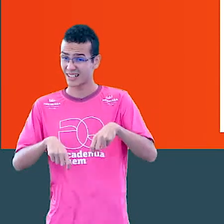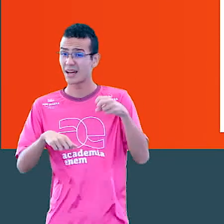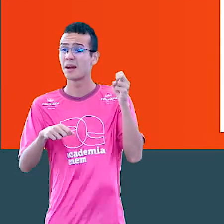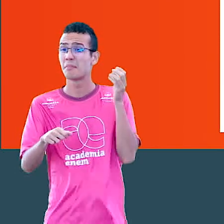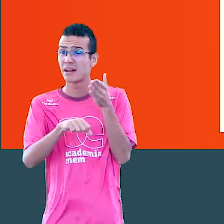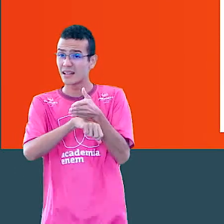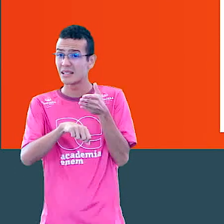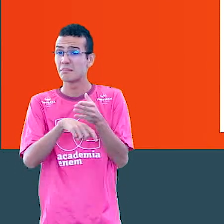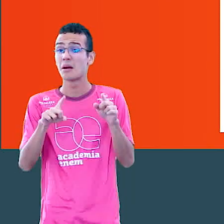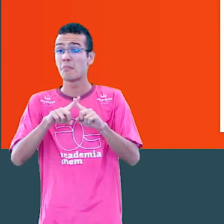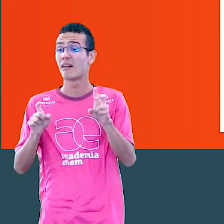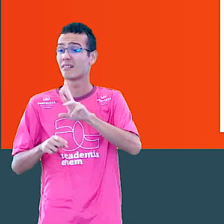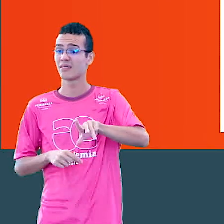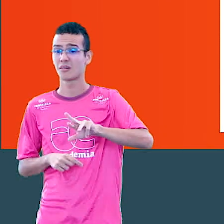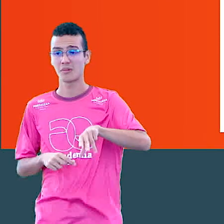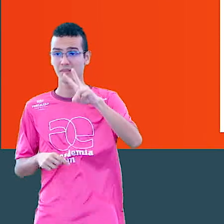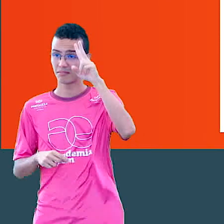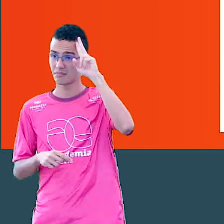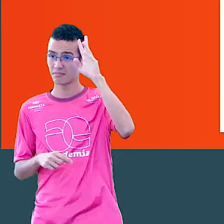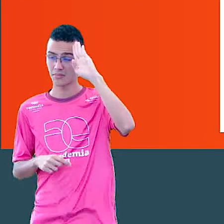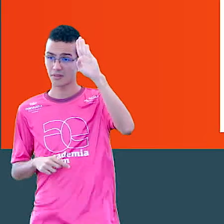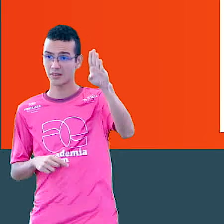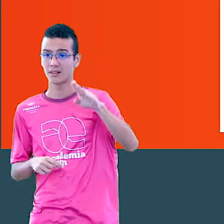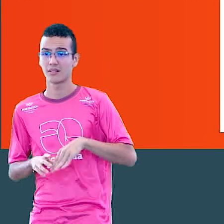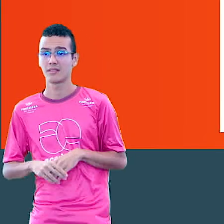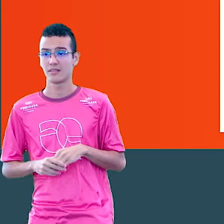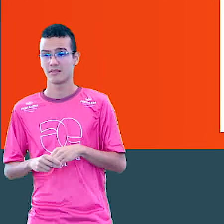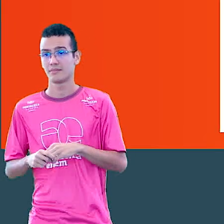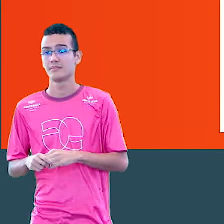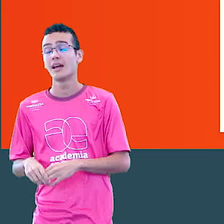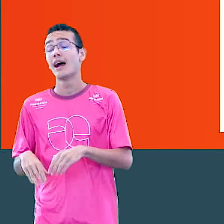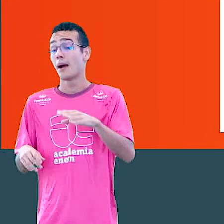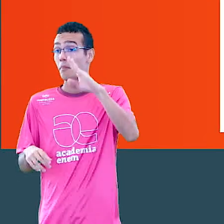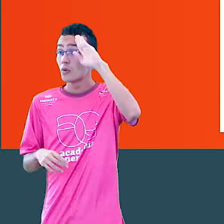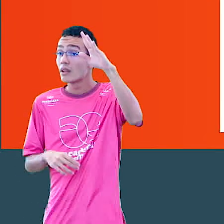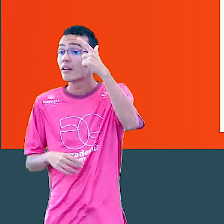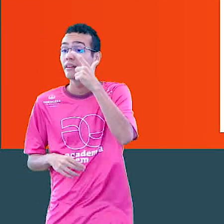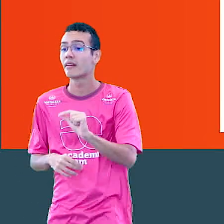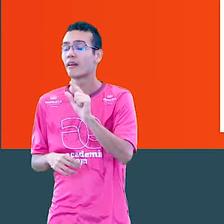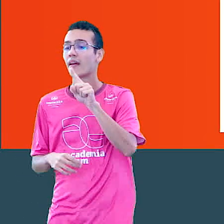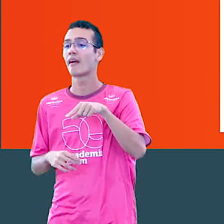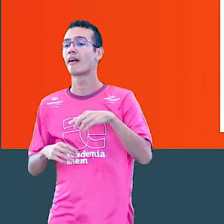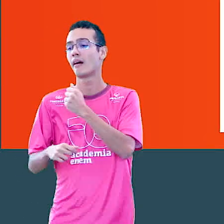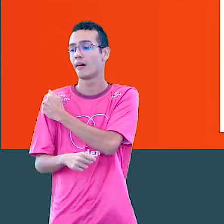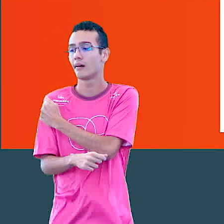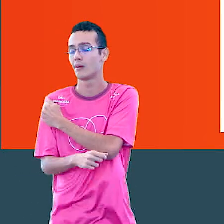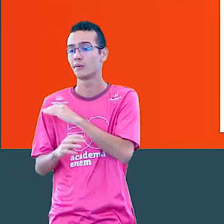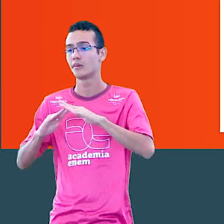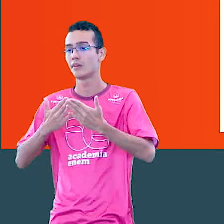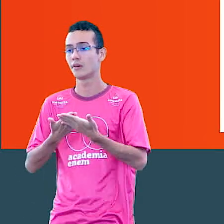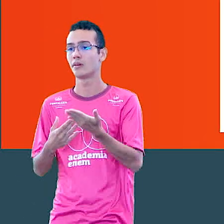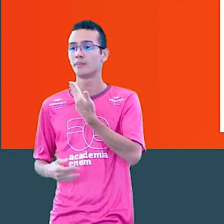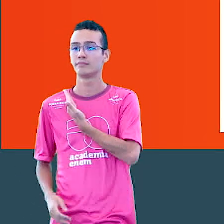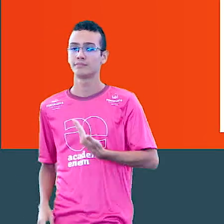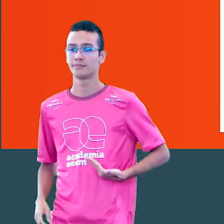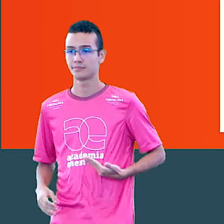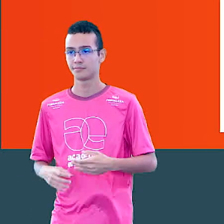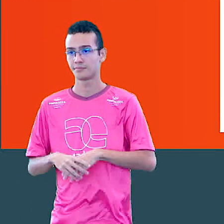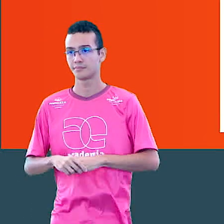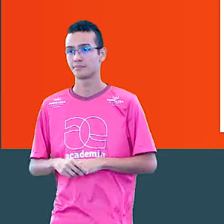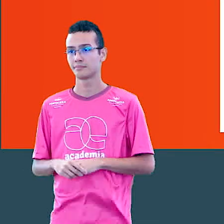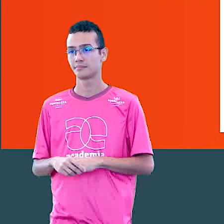não é prioridade. Só chega ao aluno que passou para a escola particular se sobrar vaga, se não tiver mais nenhum